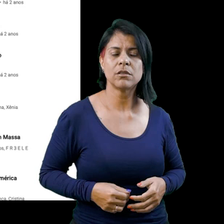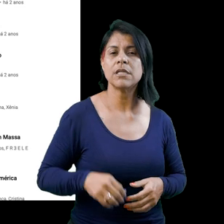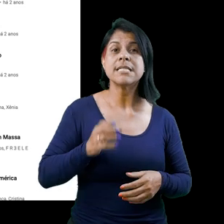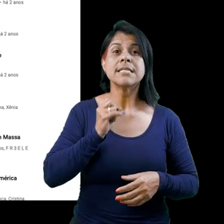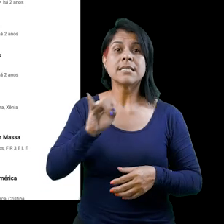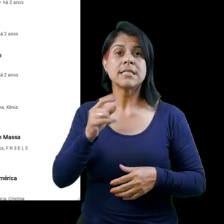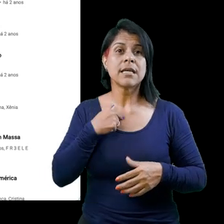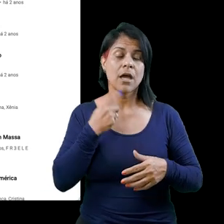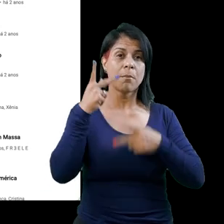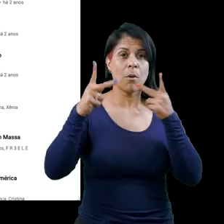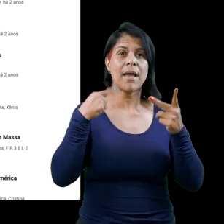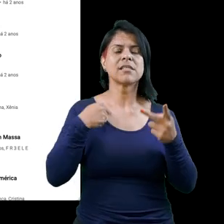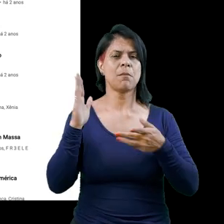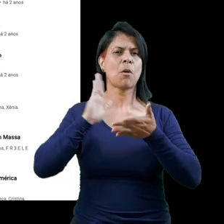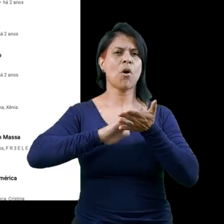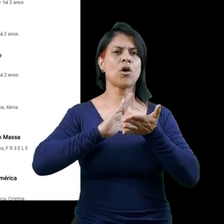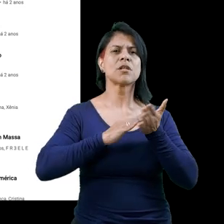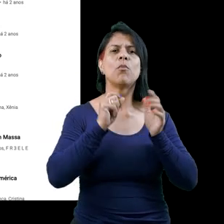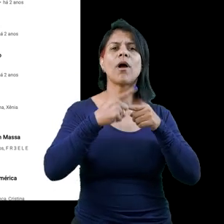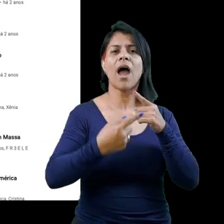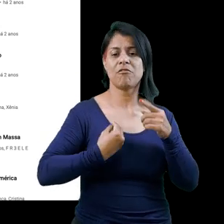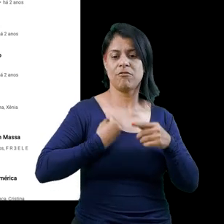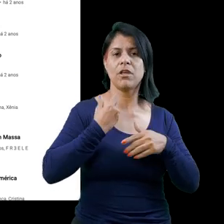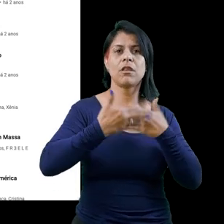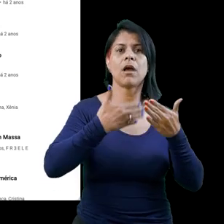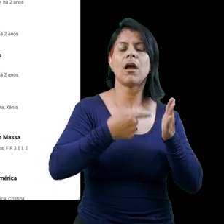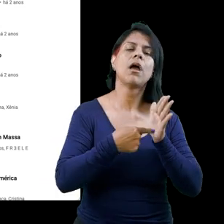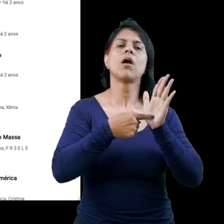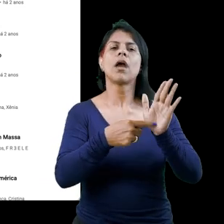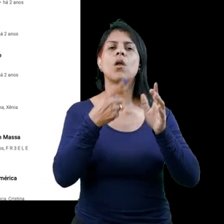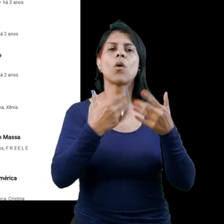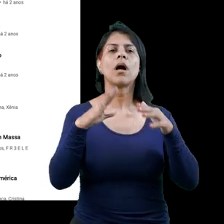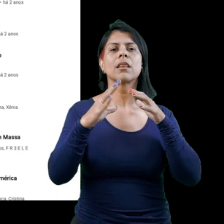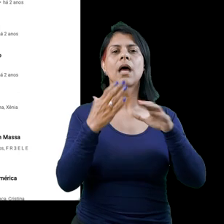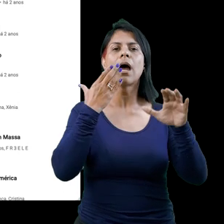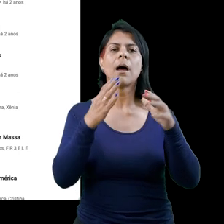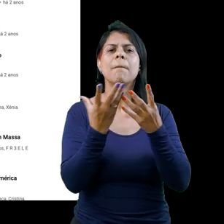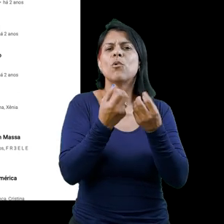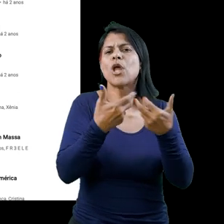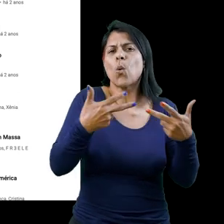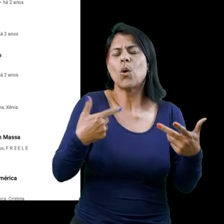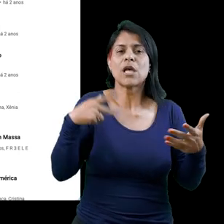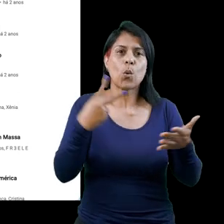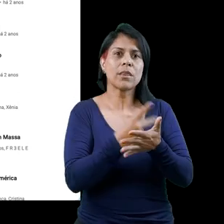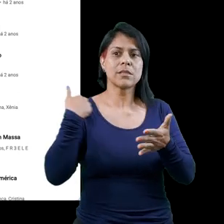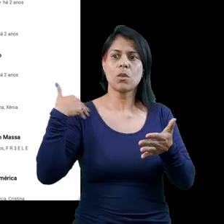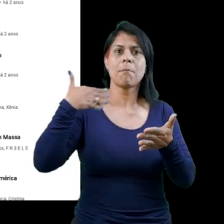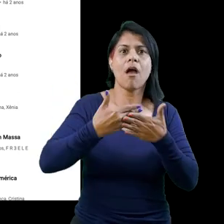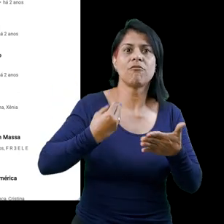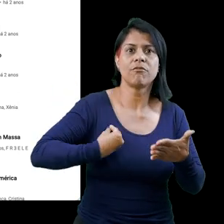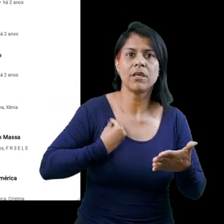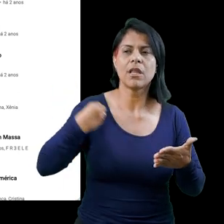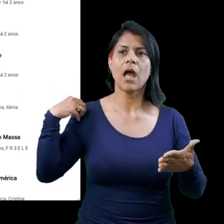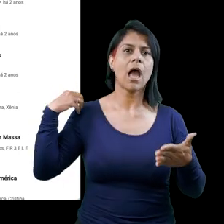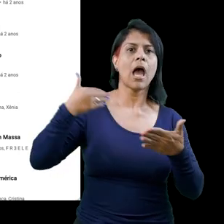promessa, um objetivo é proposta. Pois a vida é uma grande certeza que eu sempre recuso tratar como aposta. Eu sinto dizer, mas muita coisa aconteceu do trajeto de lá pra cá. E